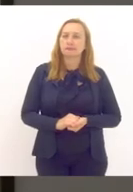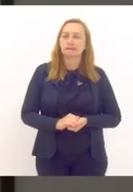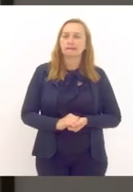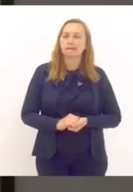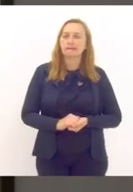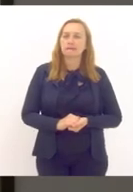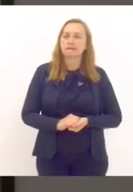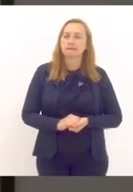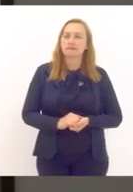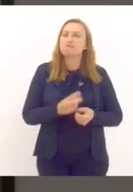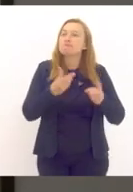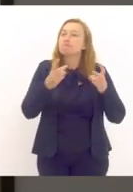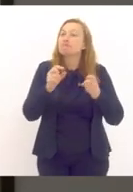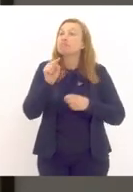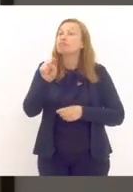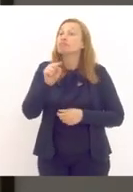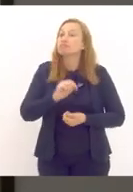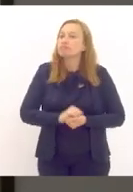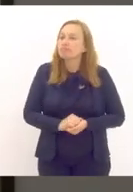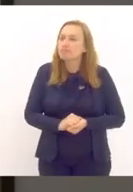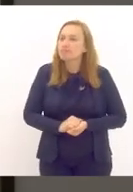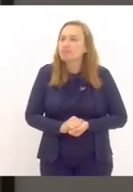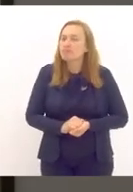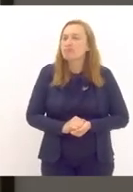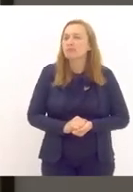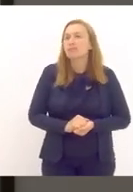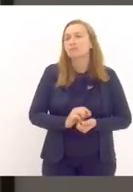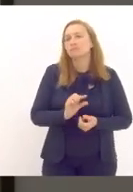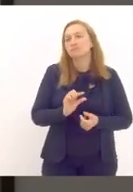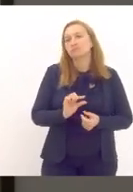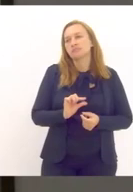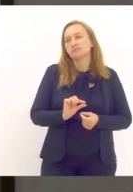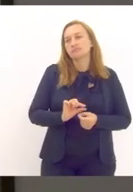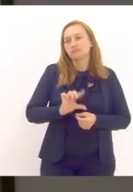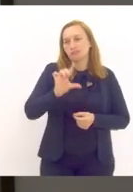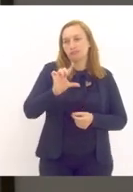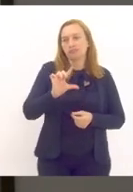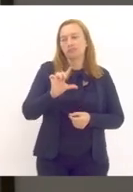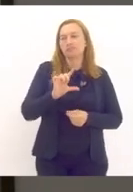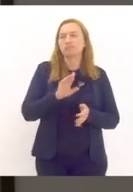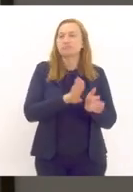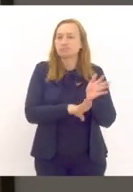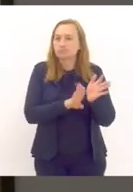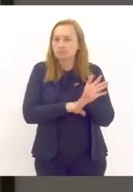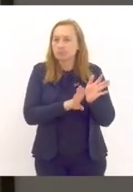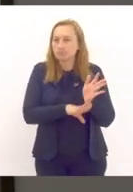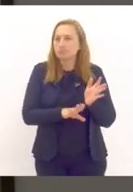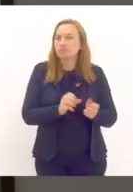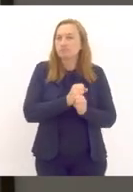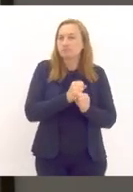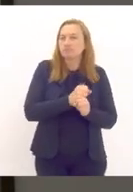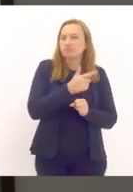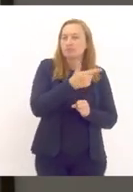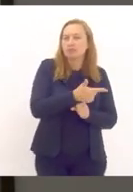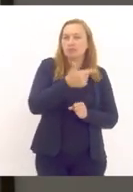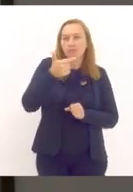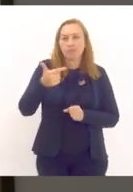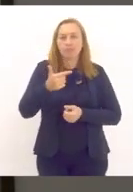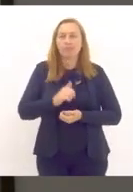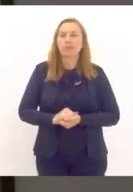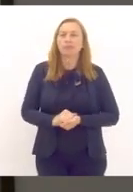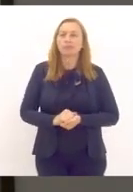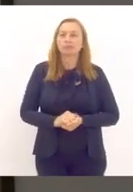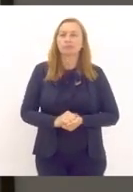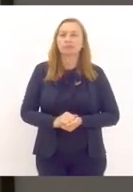O que nós estamos observando aqui? Que nós tivemos um aumento bastante significativo da despesa no ano de 2022. Os senhores